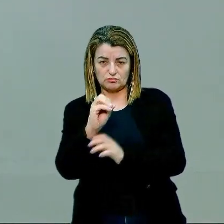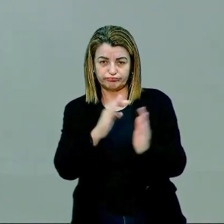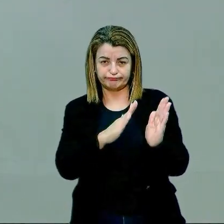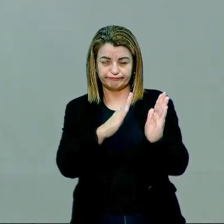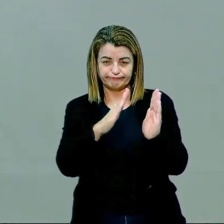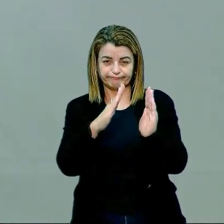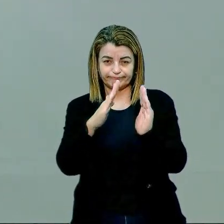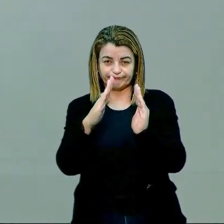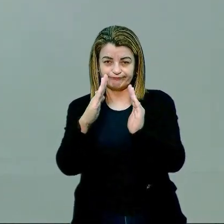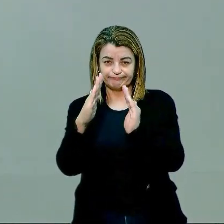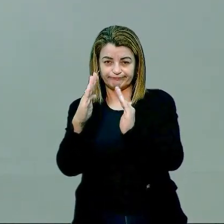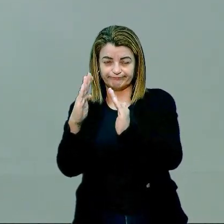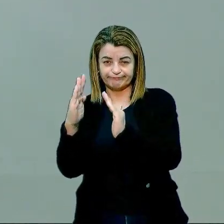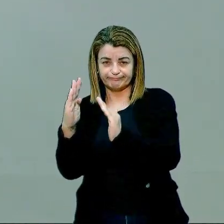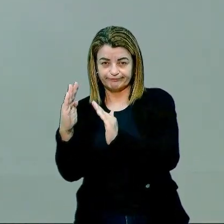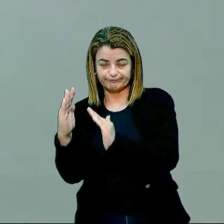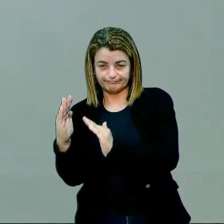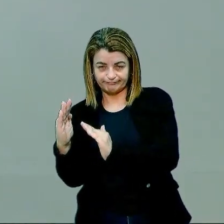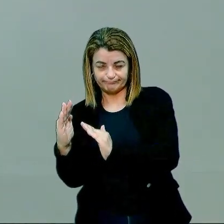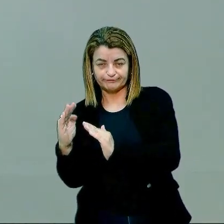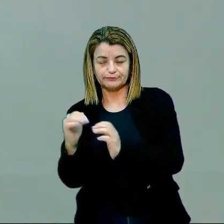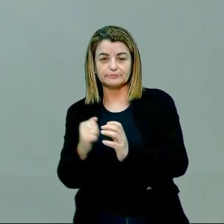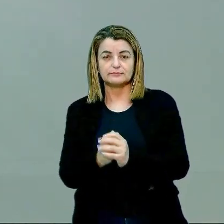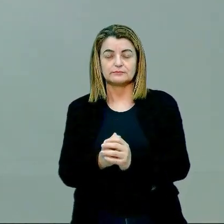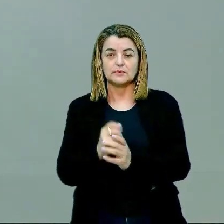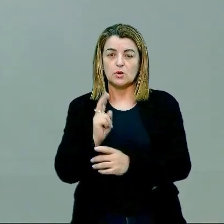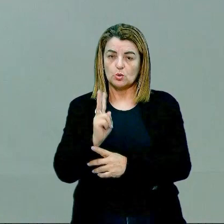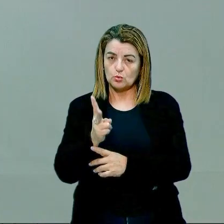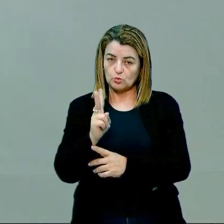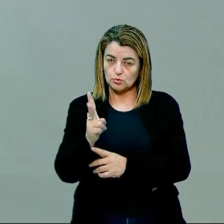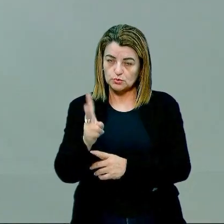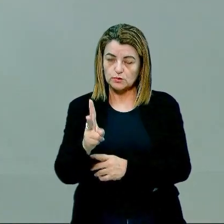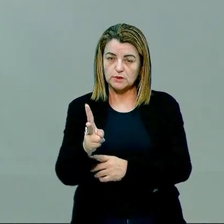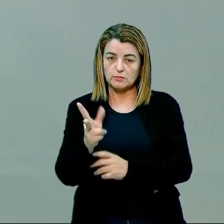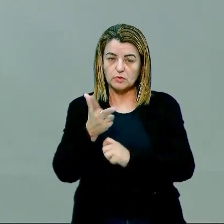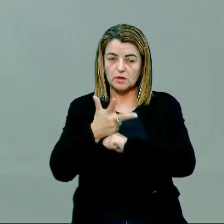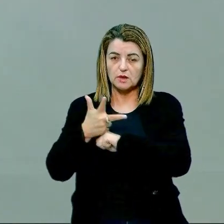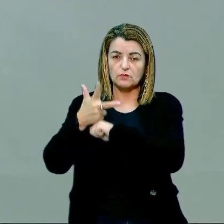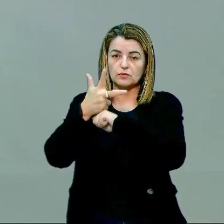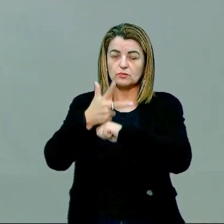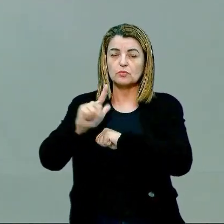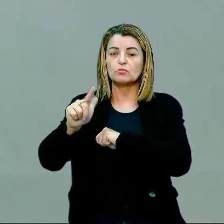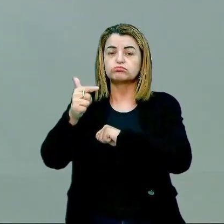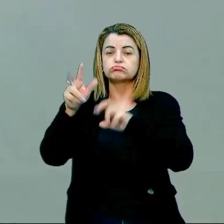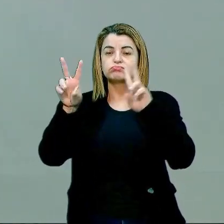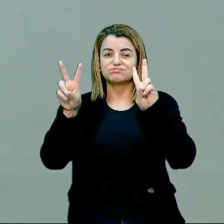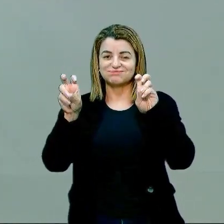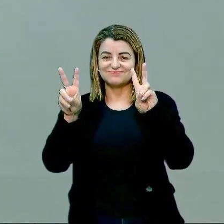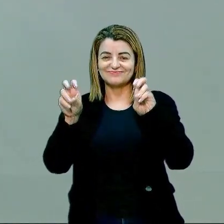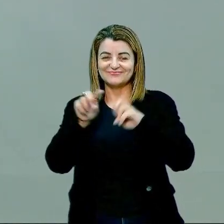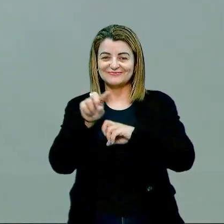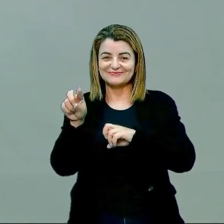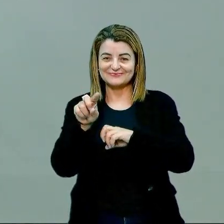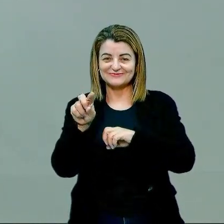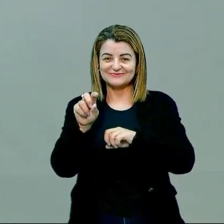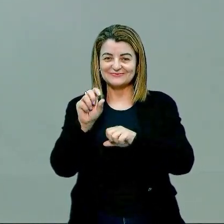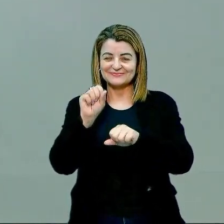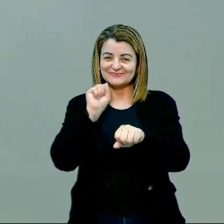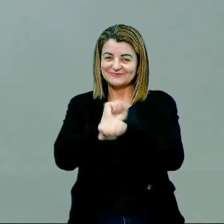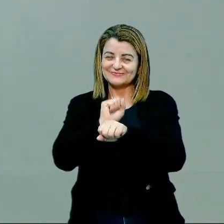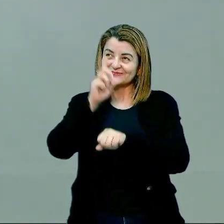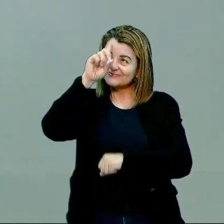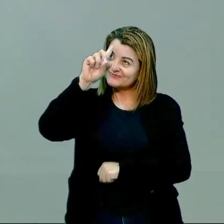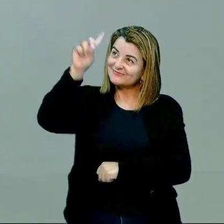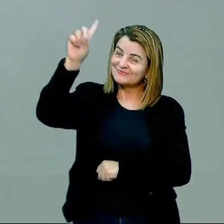Durante esses dias, nós continuaremos gravando outros assuntos para vocês. Fiquem com